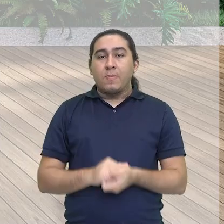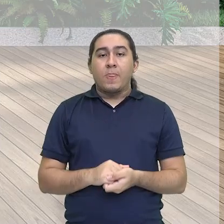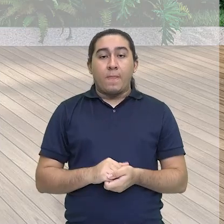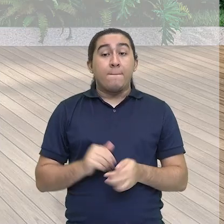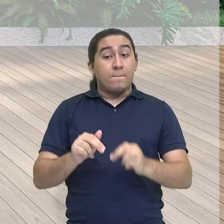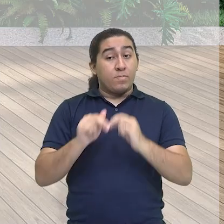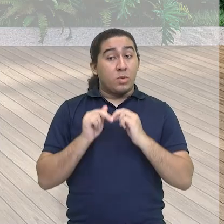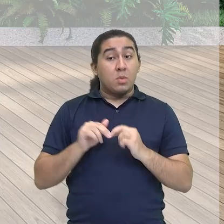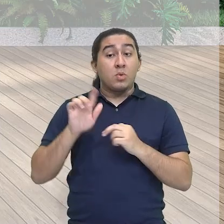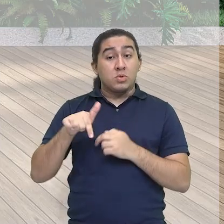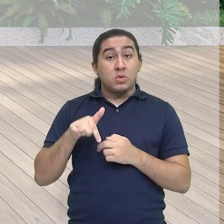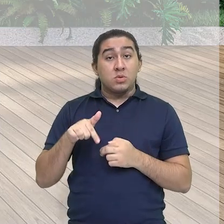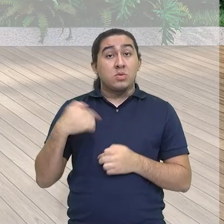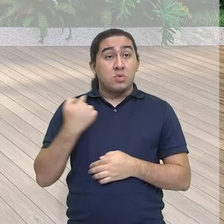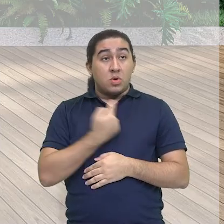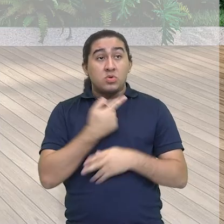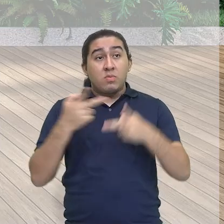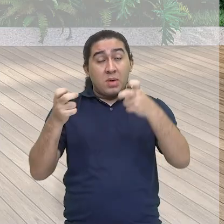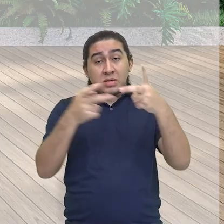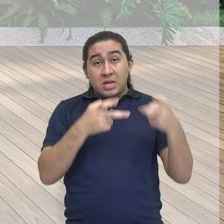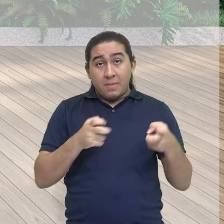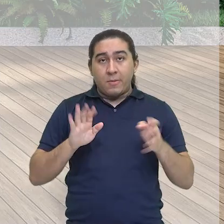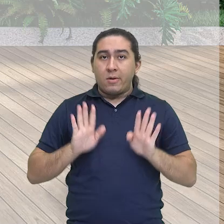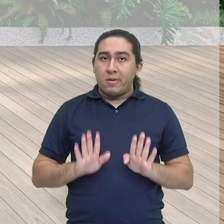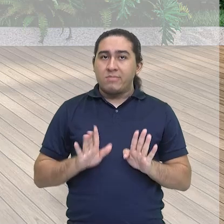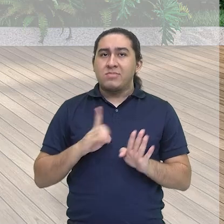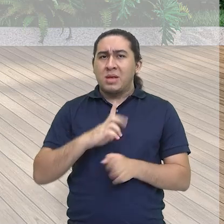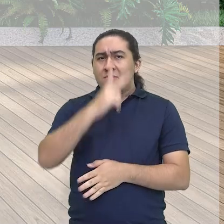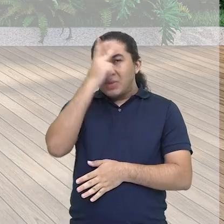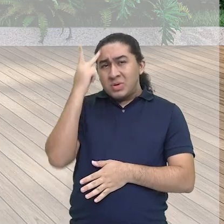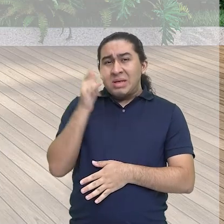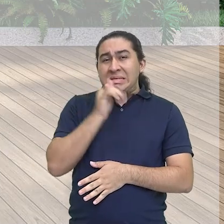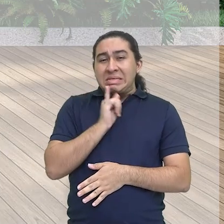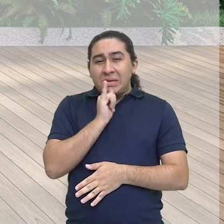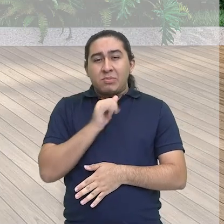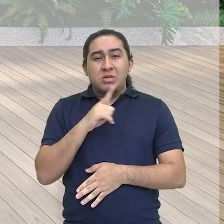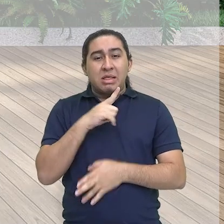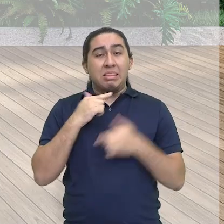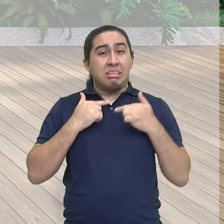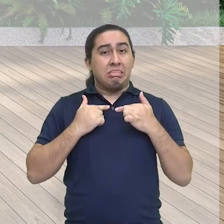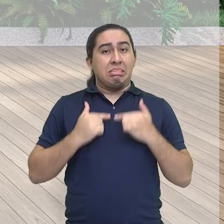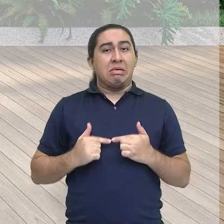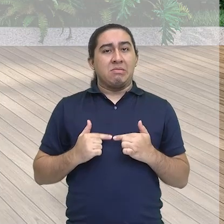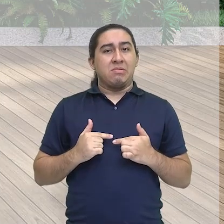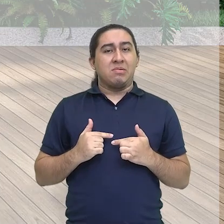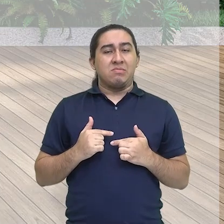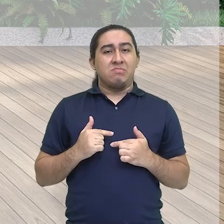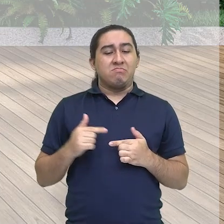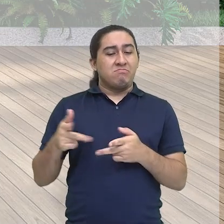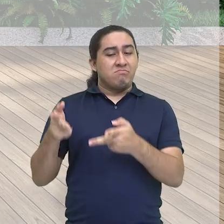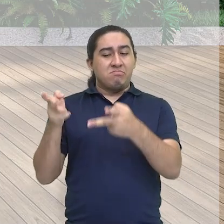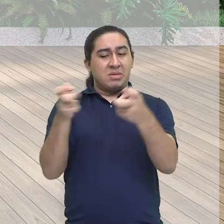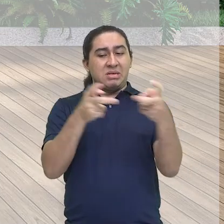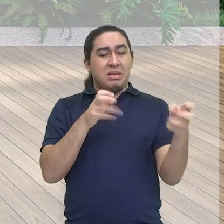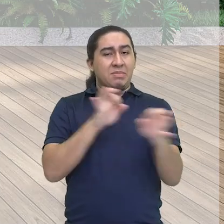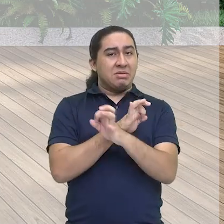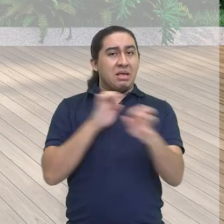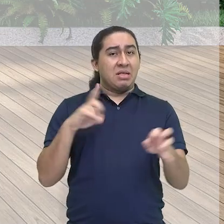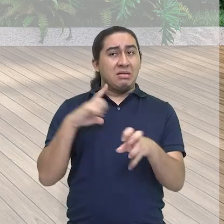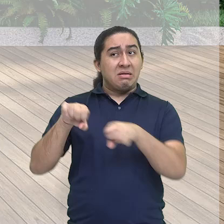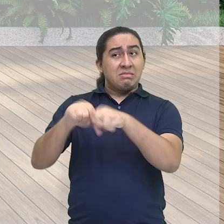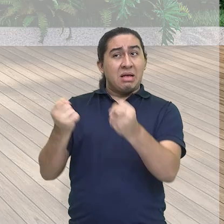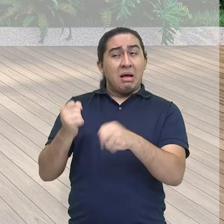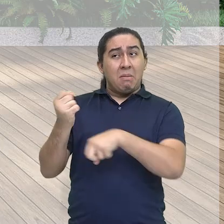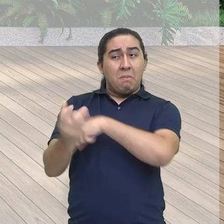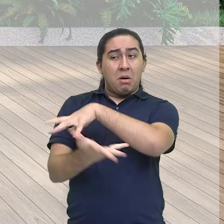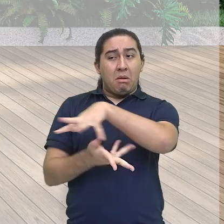partir disso que a gente observa. Agora, tem gente que não é nada observador, né? Tem gente que o mundo cai do lado e